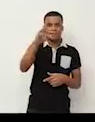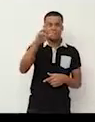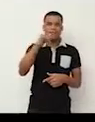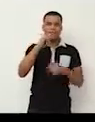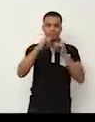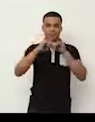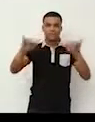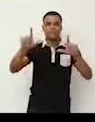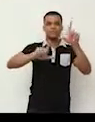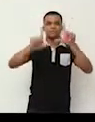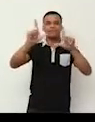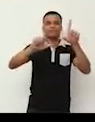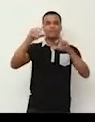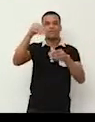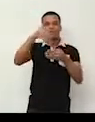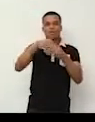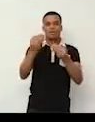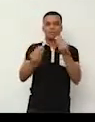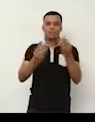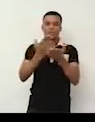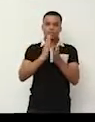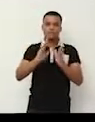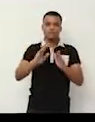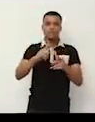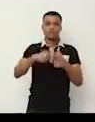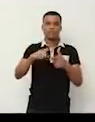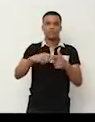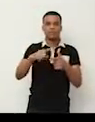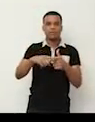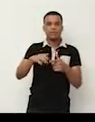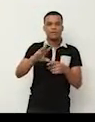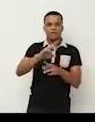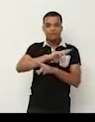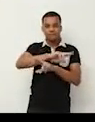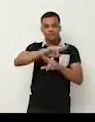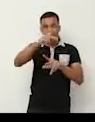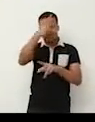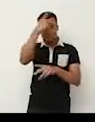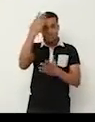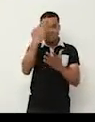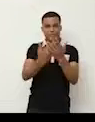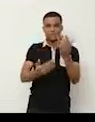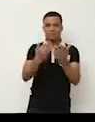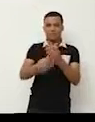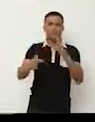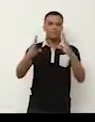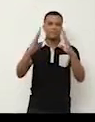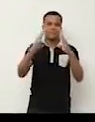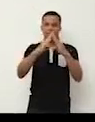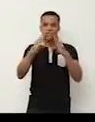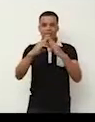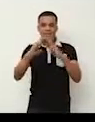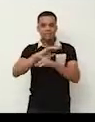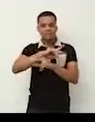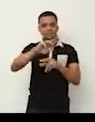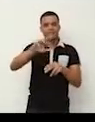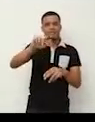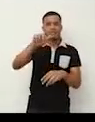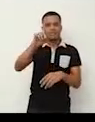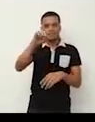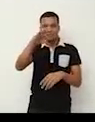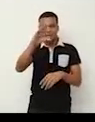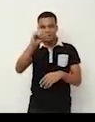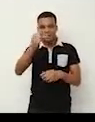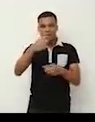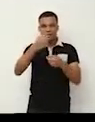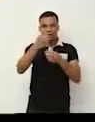seus programas eleitorais como solucionado. Dezenas de moradores perderam tudo, como vem ocorrendo há décadas.